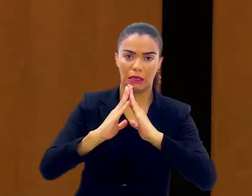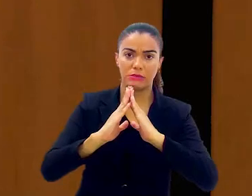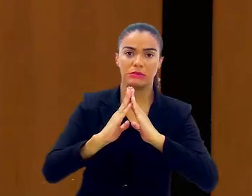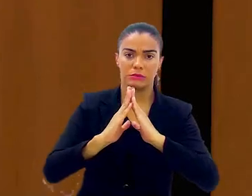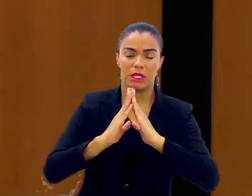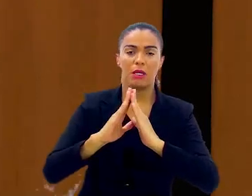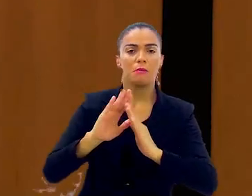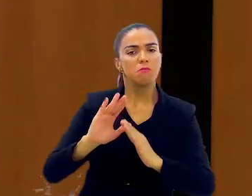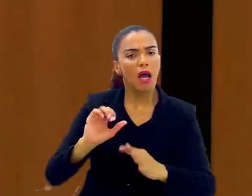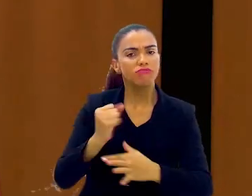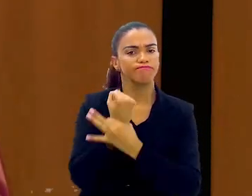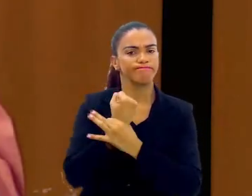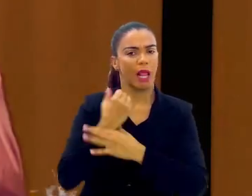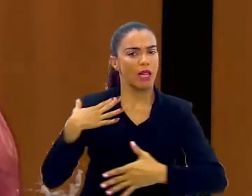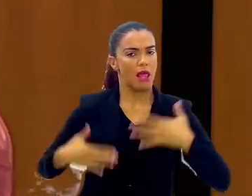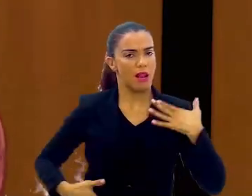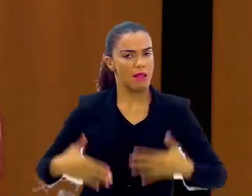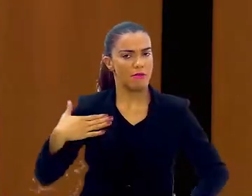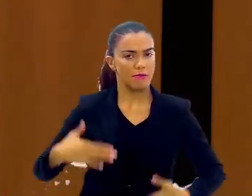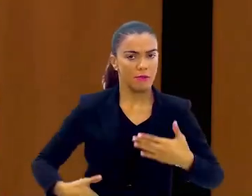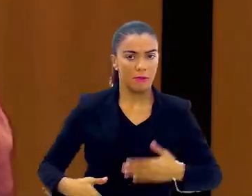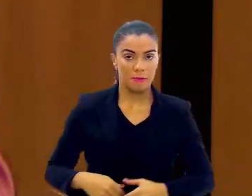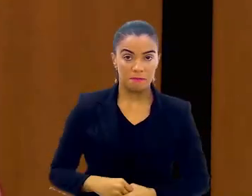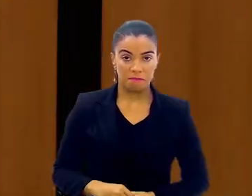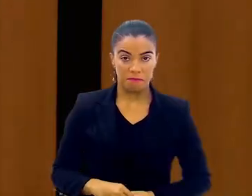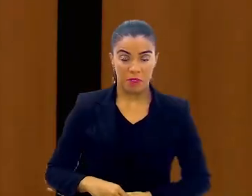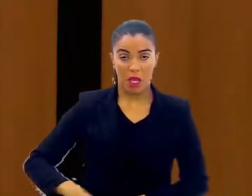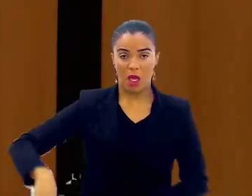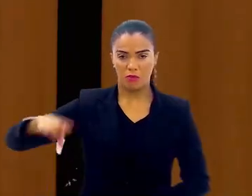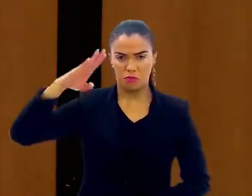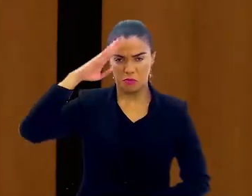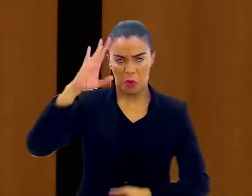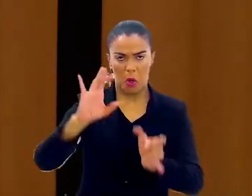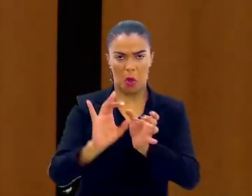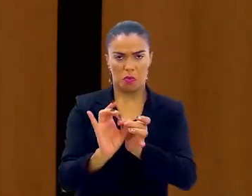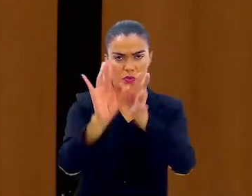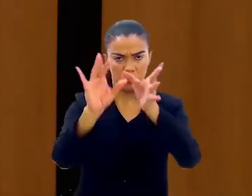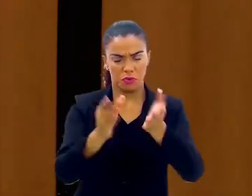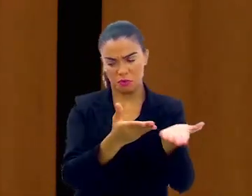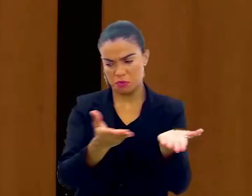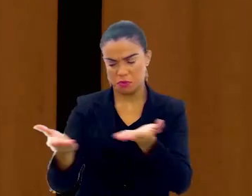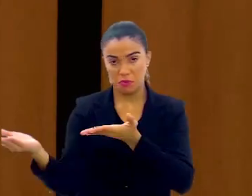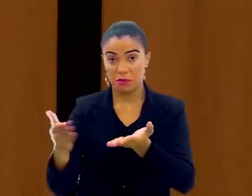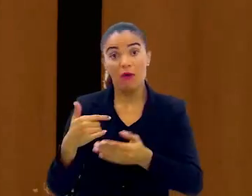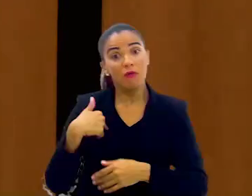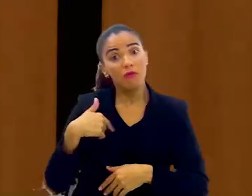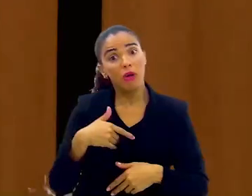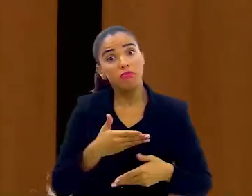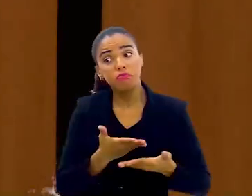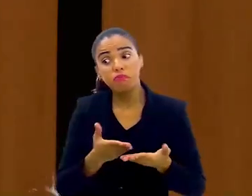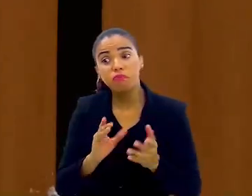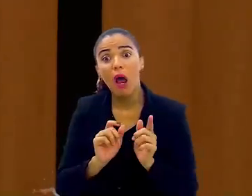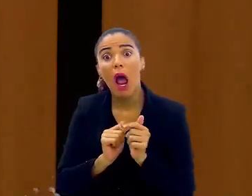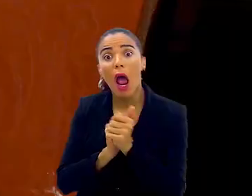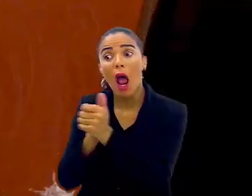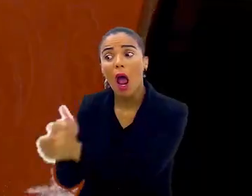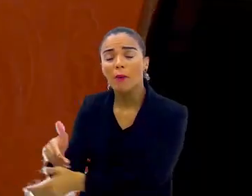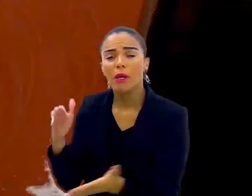a casa dele para garantir a integridade física dele. Aí o general disse, autorização concedida. Me levou até minha